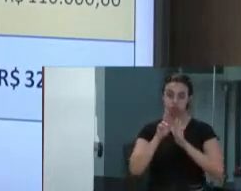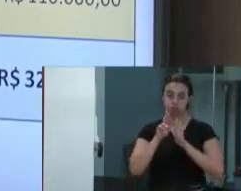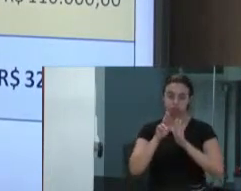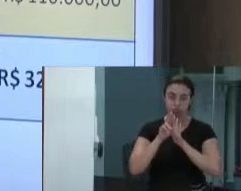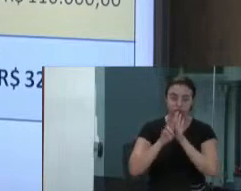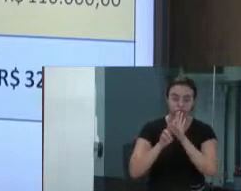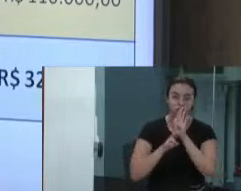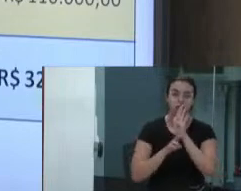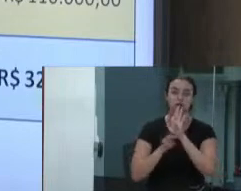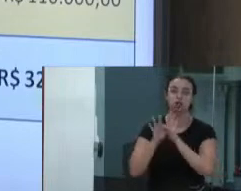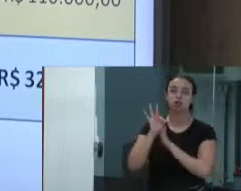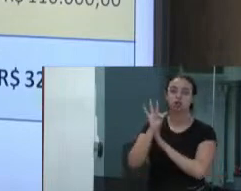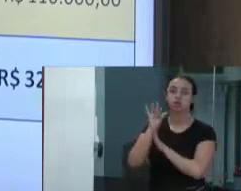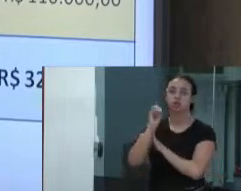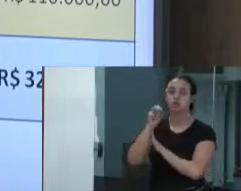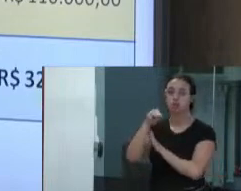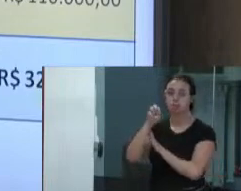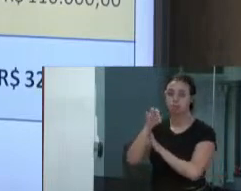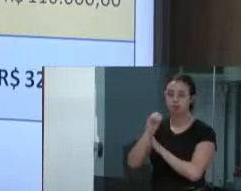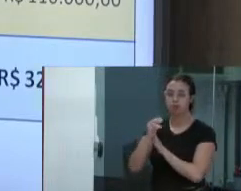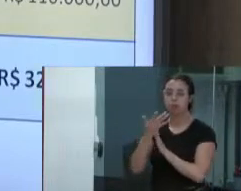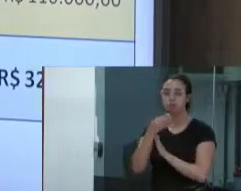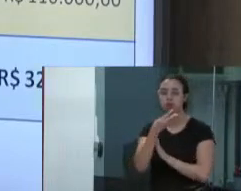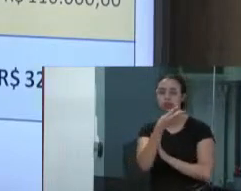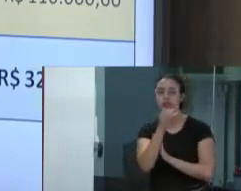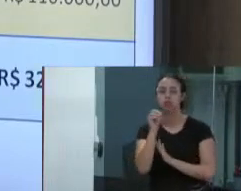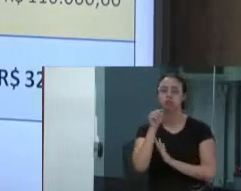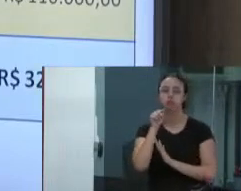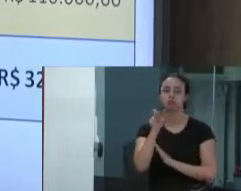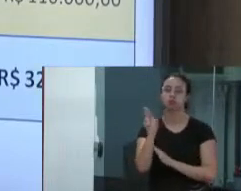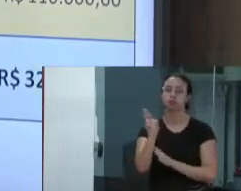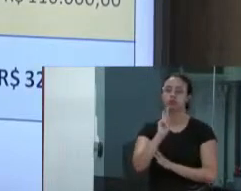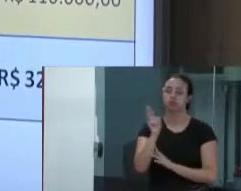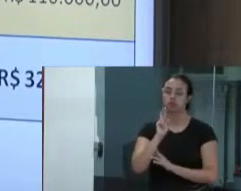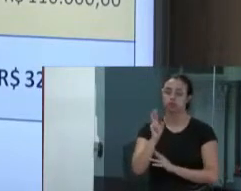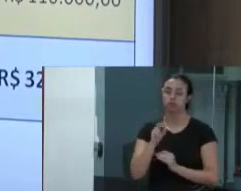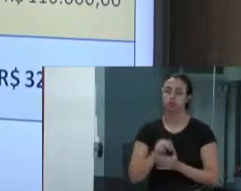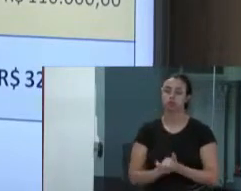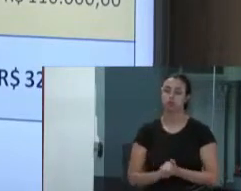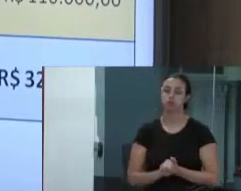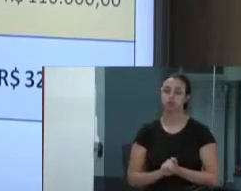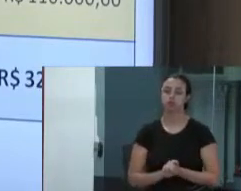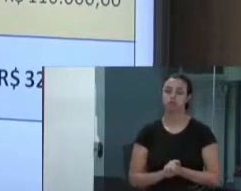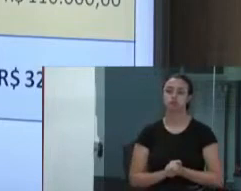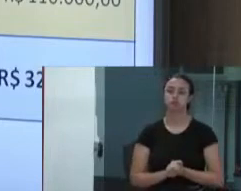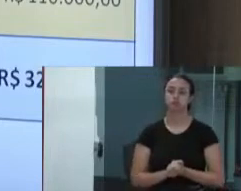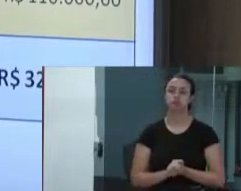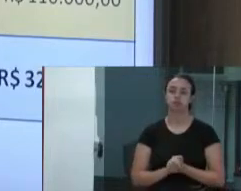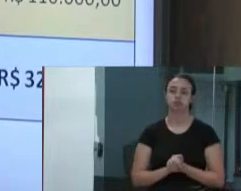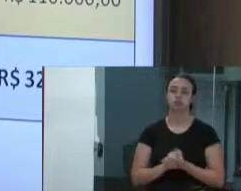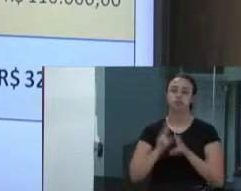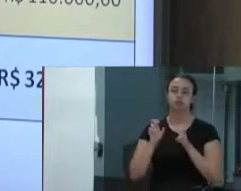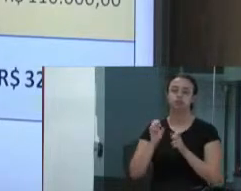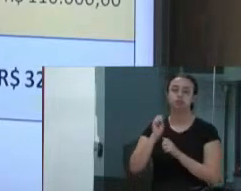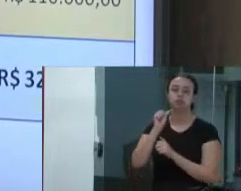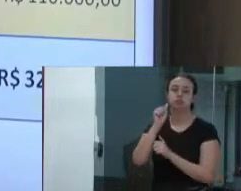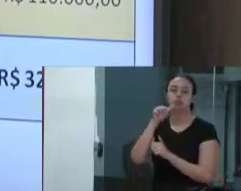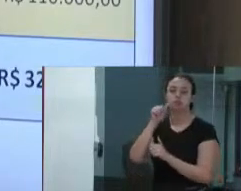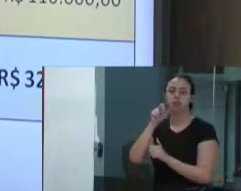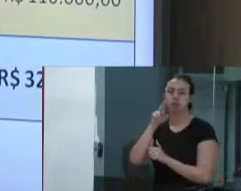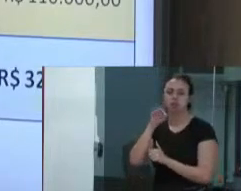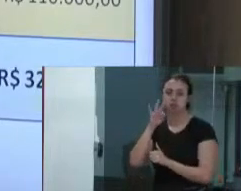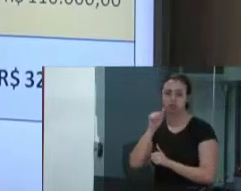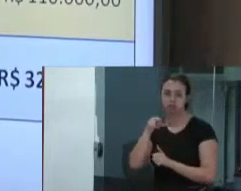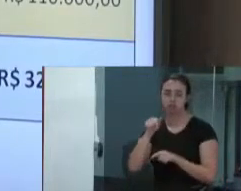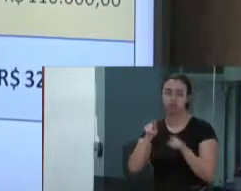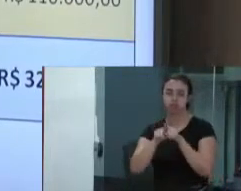eles totalizaram um pouco mais de 300 mil reais, como está descrito aí, né, basicamente Samaritana,